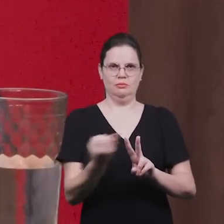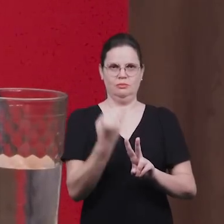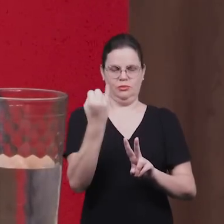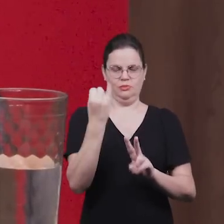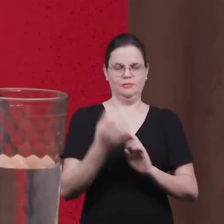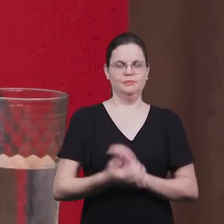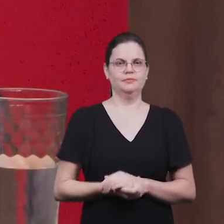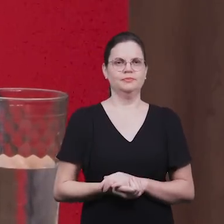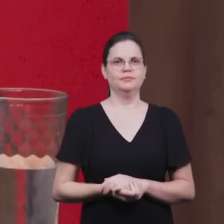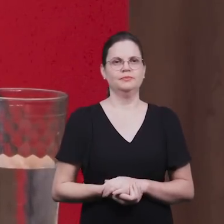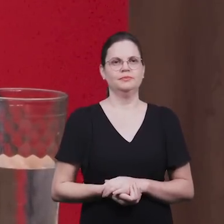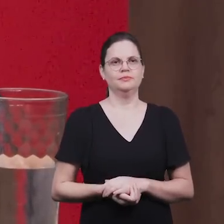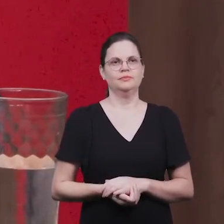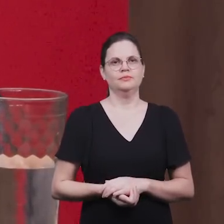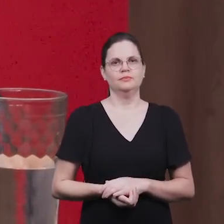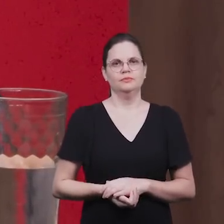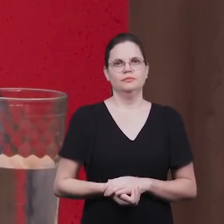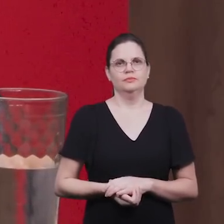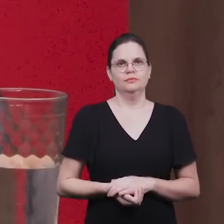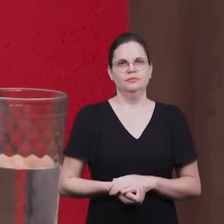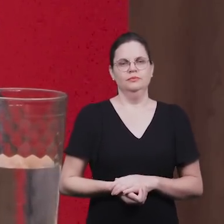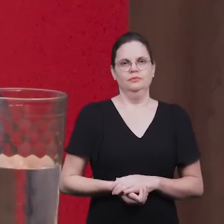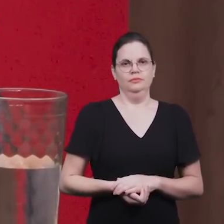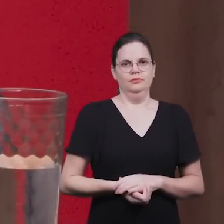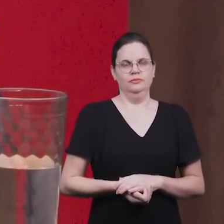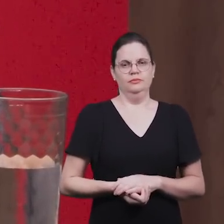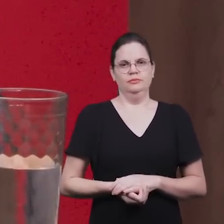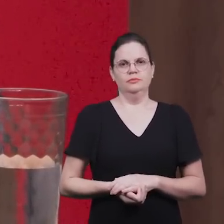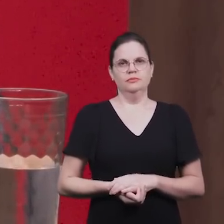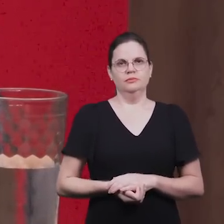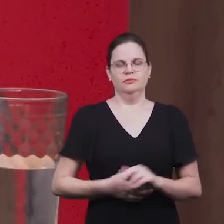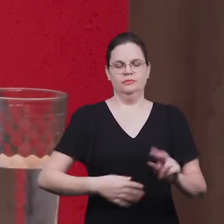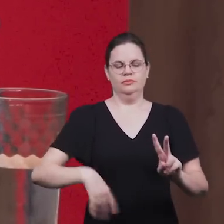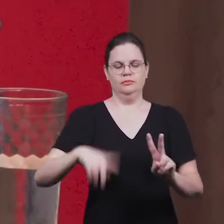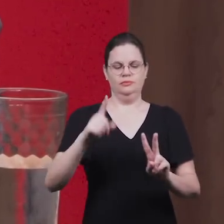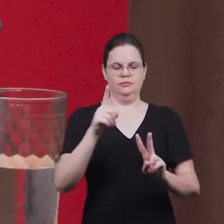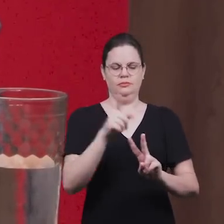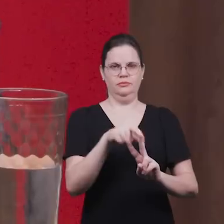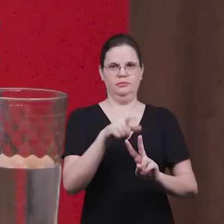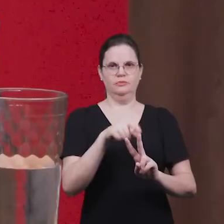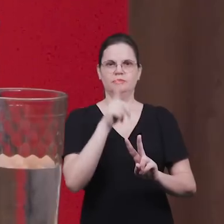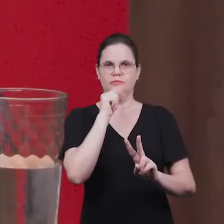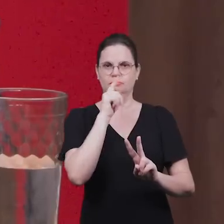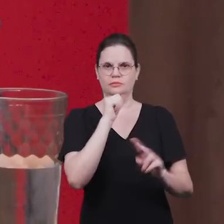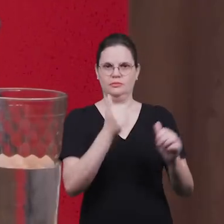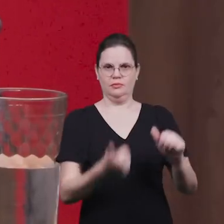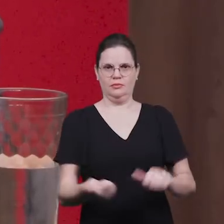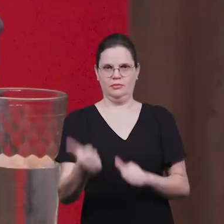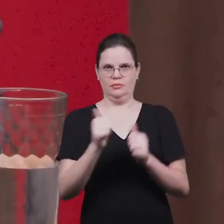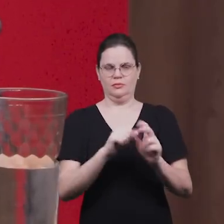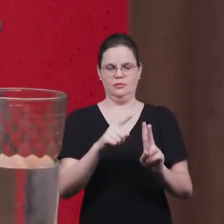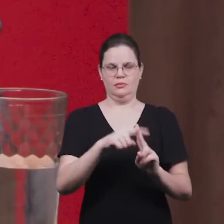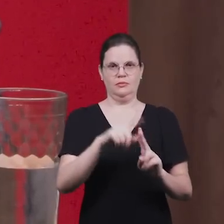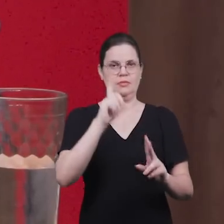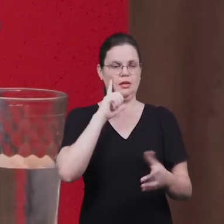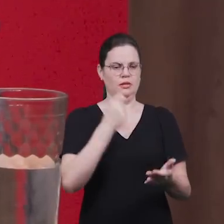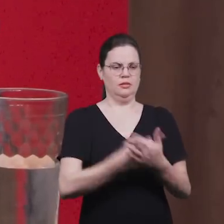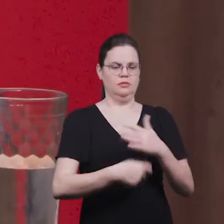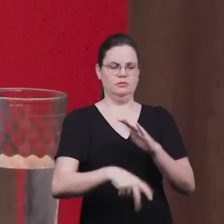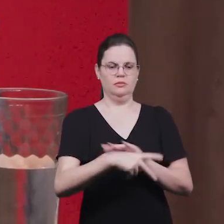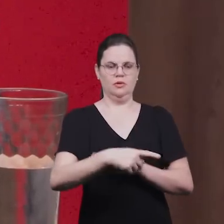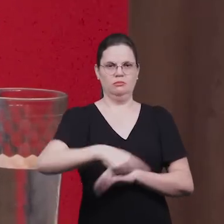né, Sérgio? O batismo nas águas é uma decisão do